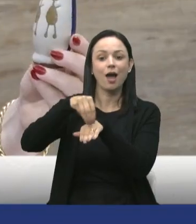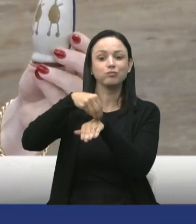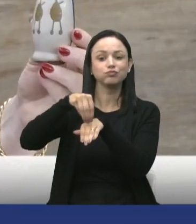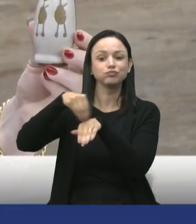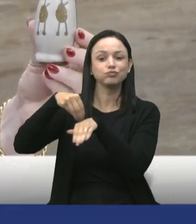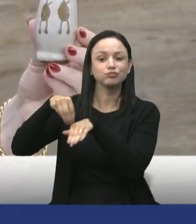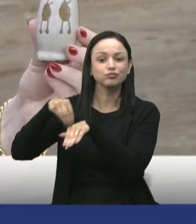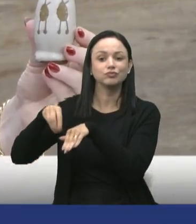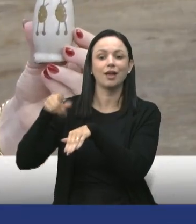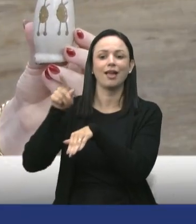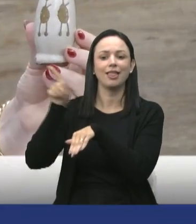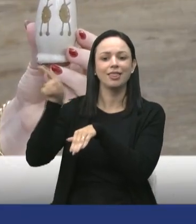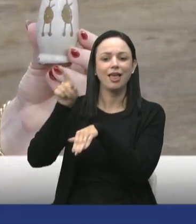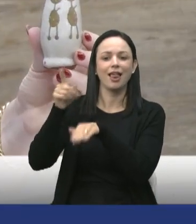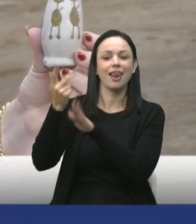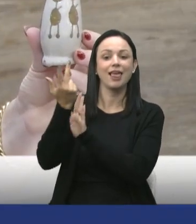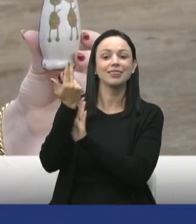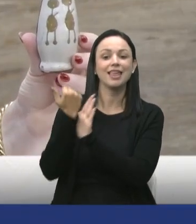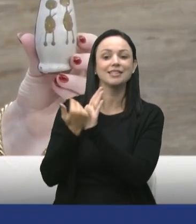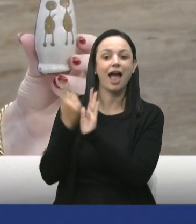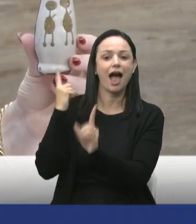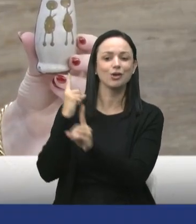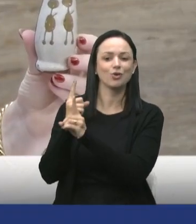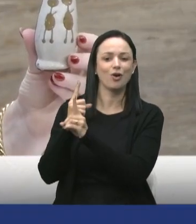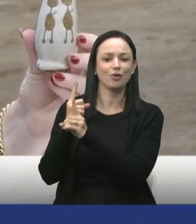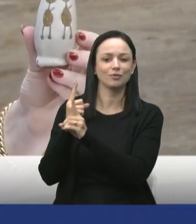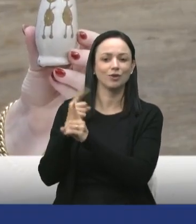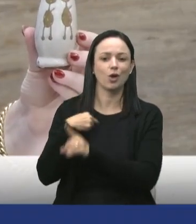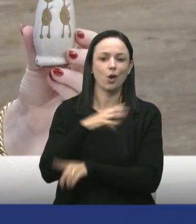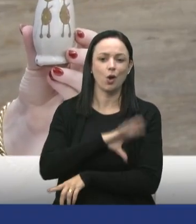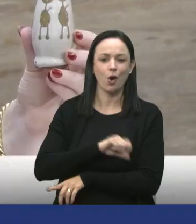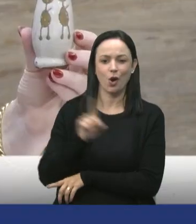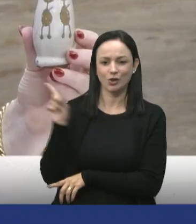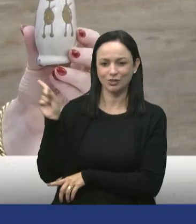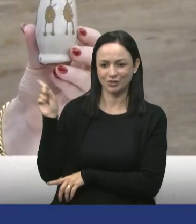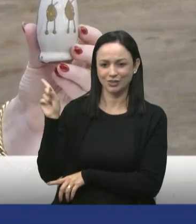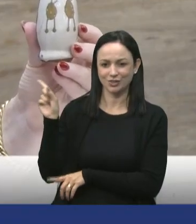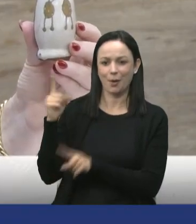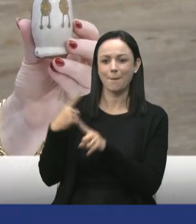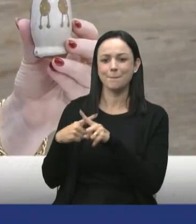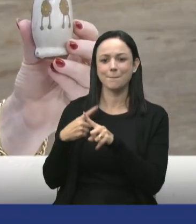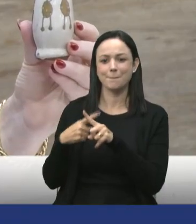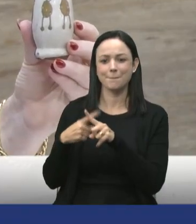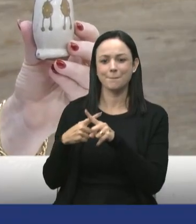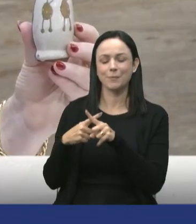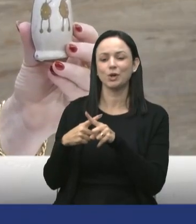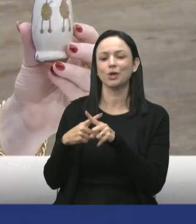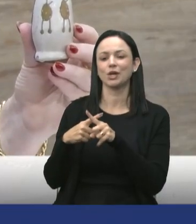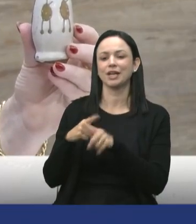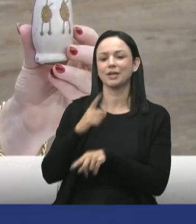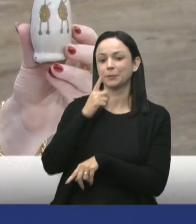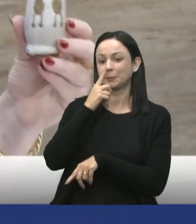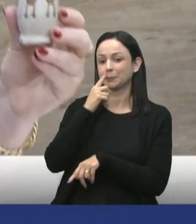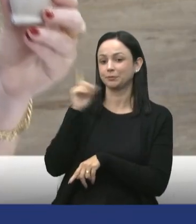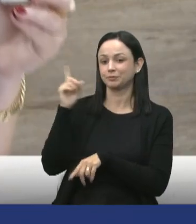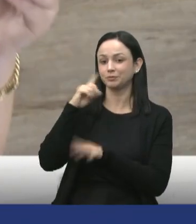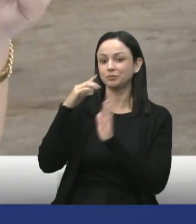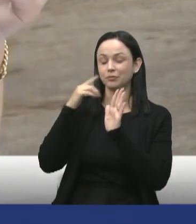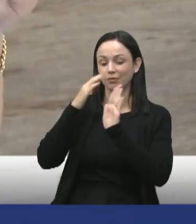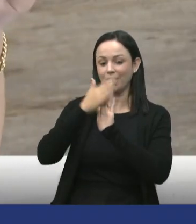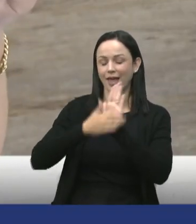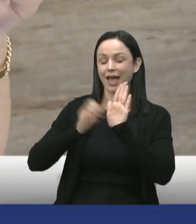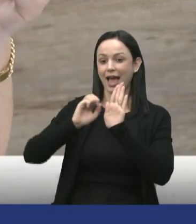os desenhos, né? Eu gosto muito dessa, primeiro pela nitidez, né, porque está na peça no fundo claro,